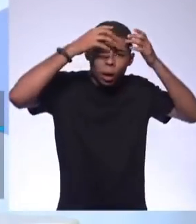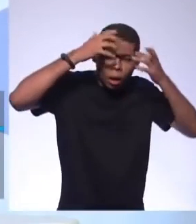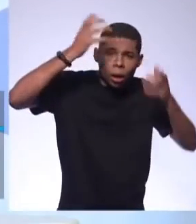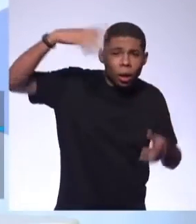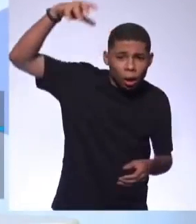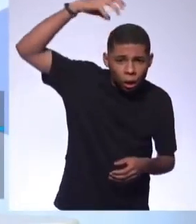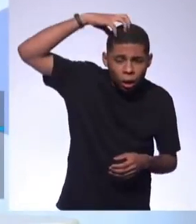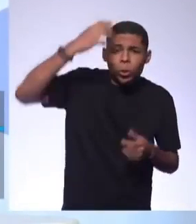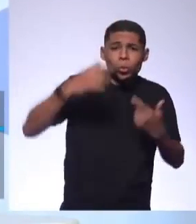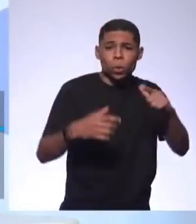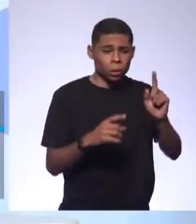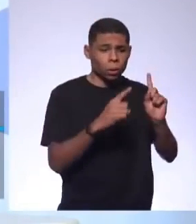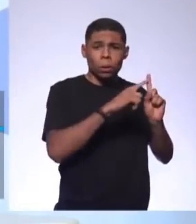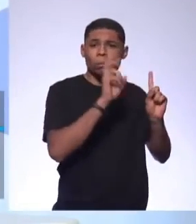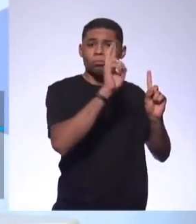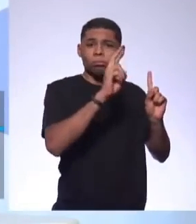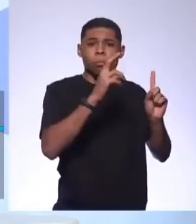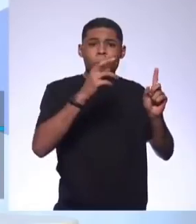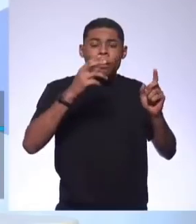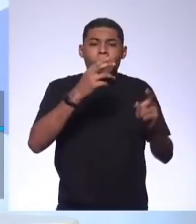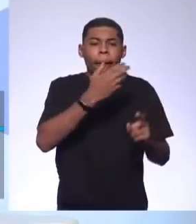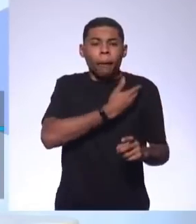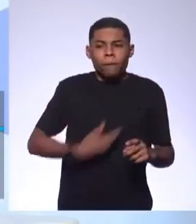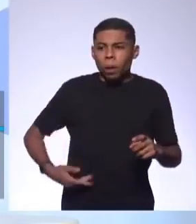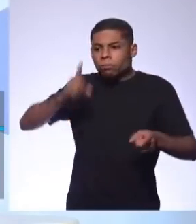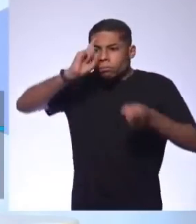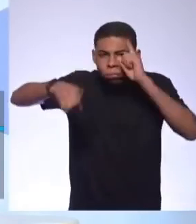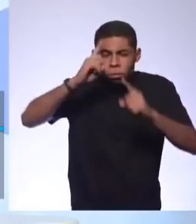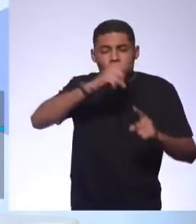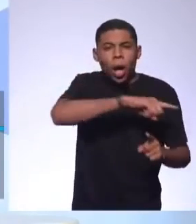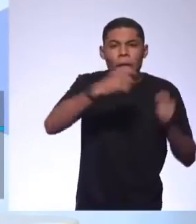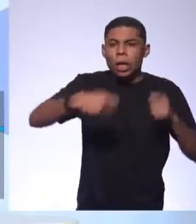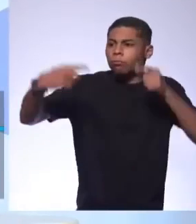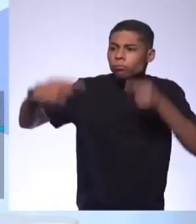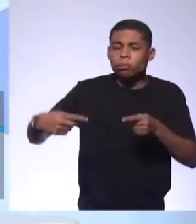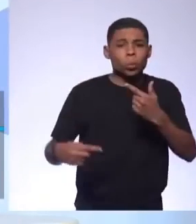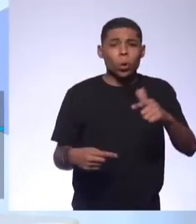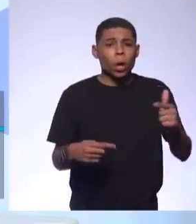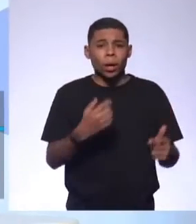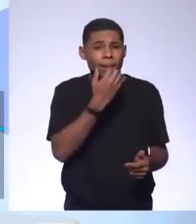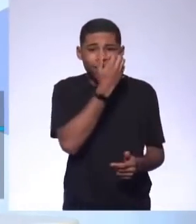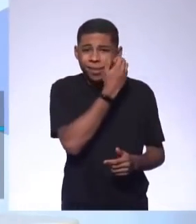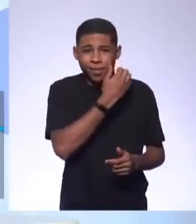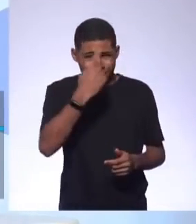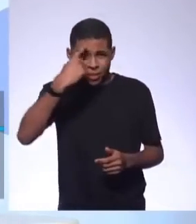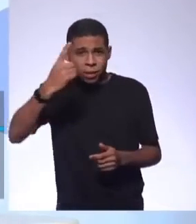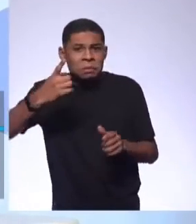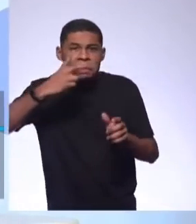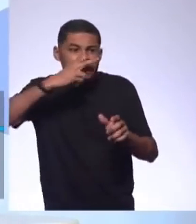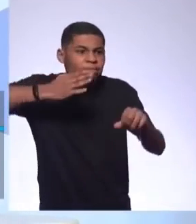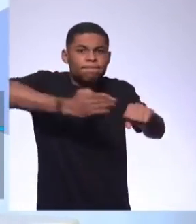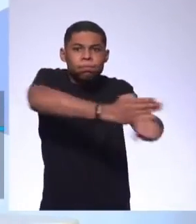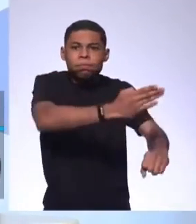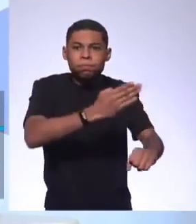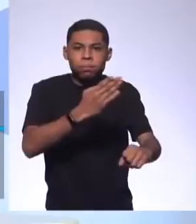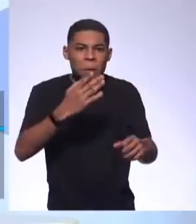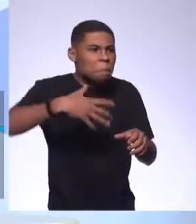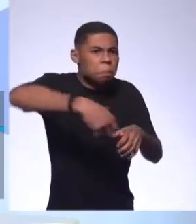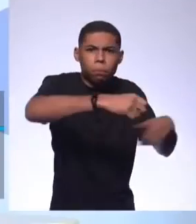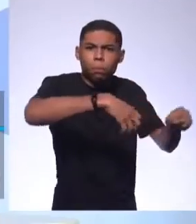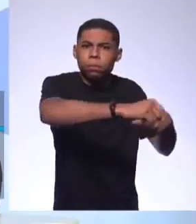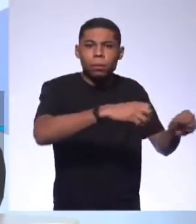governante, né, do continente africano ali. Então, de fato, foi uma verdadeira invasão